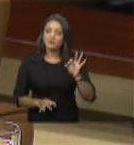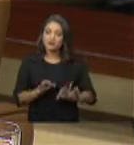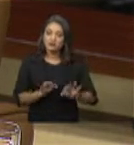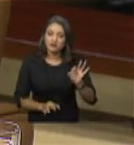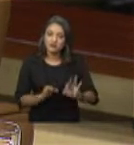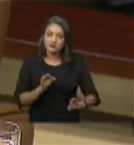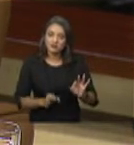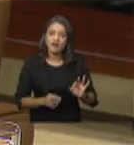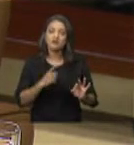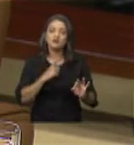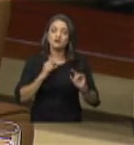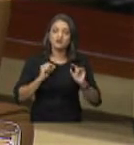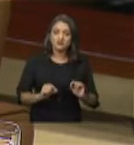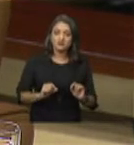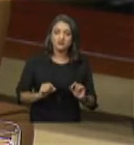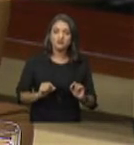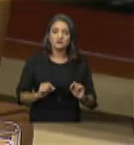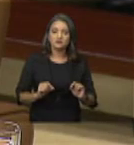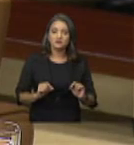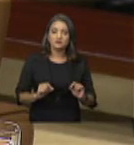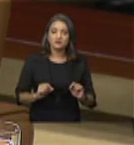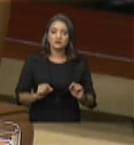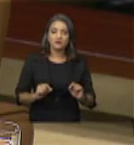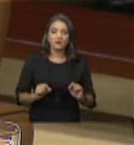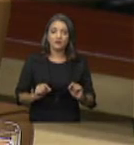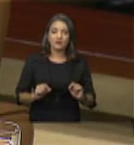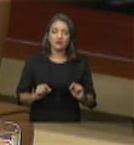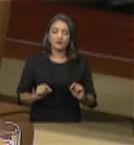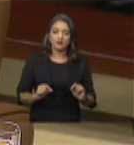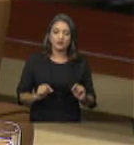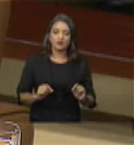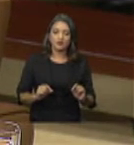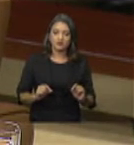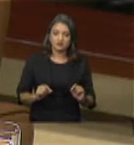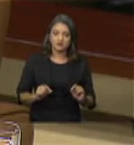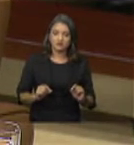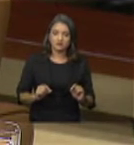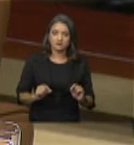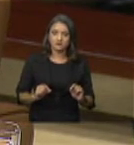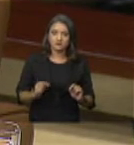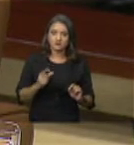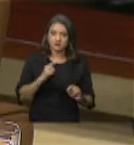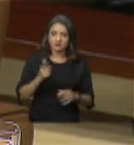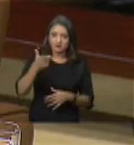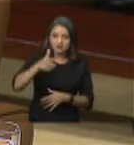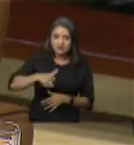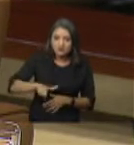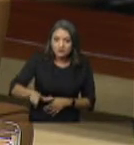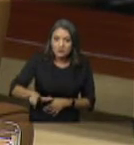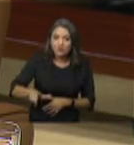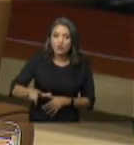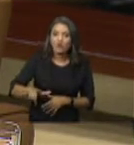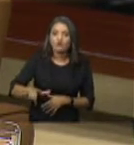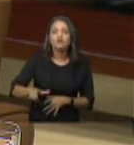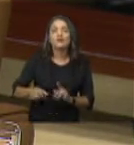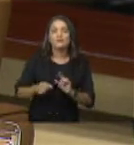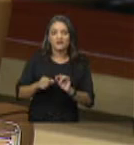entendo a de ser repetido repetido no sentido de